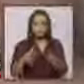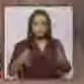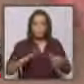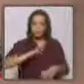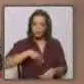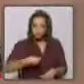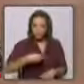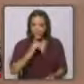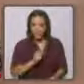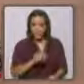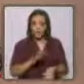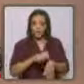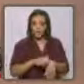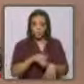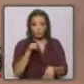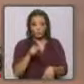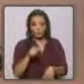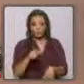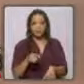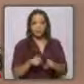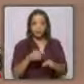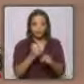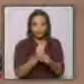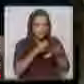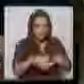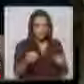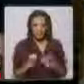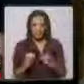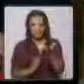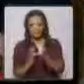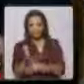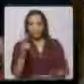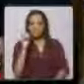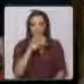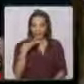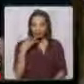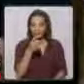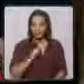Por isso, por aqui, não se deixa de trabalhar. Vai ficar bonito.